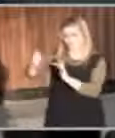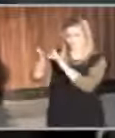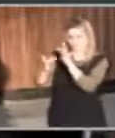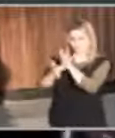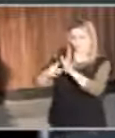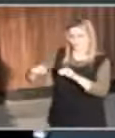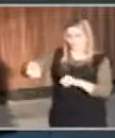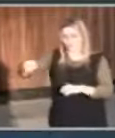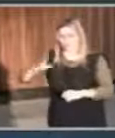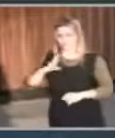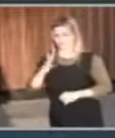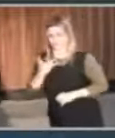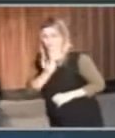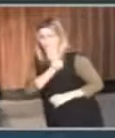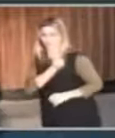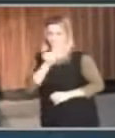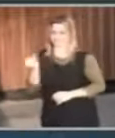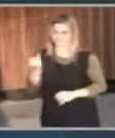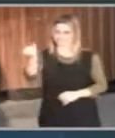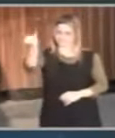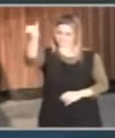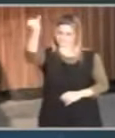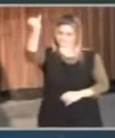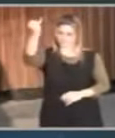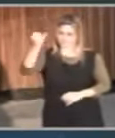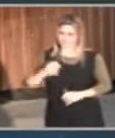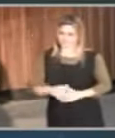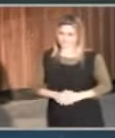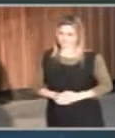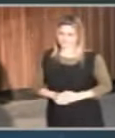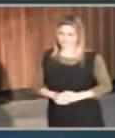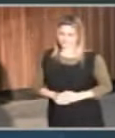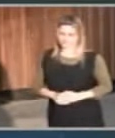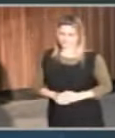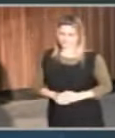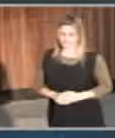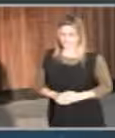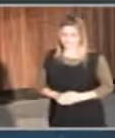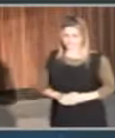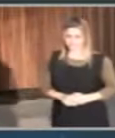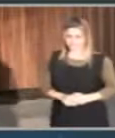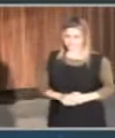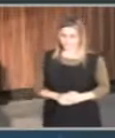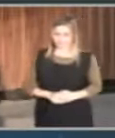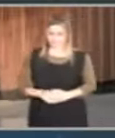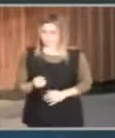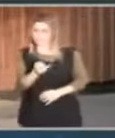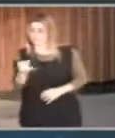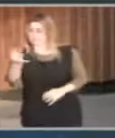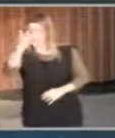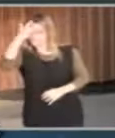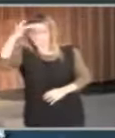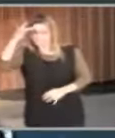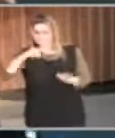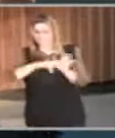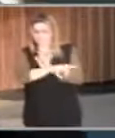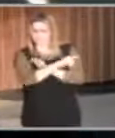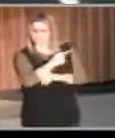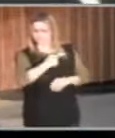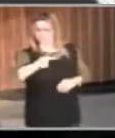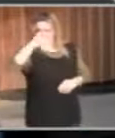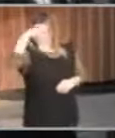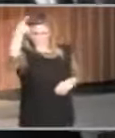e aí eu vou colocar isso como princípio na minha vida algumas pessoas me perguntam pastor daqui a